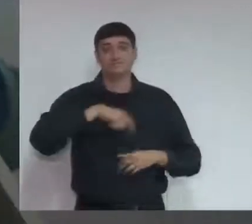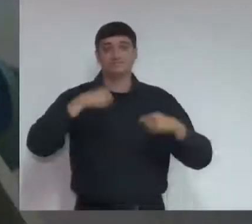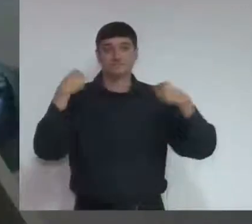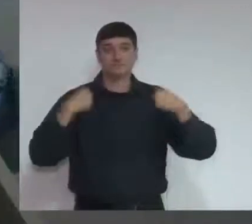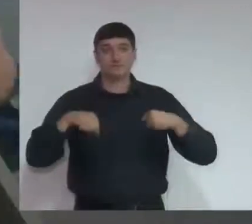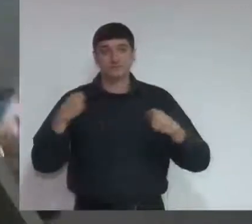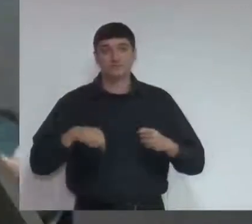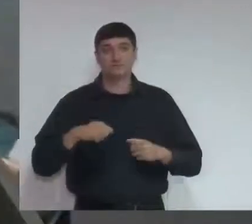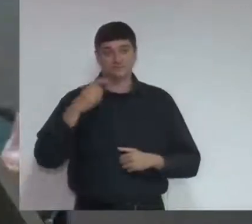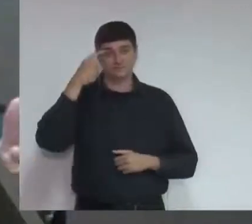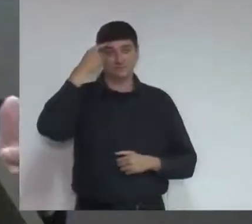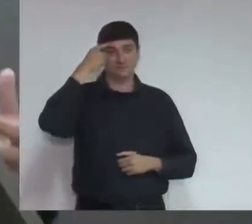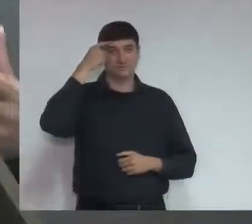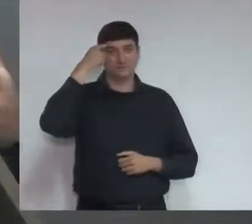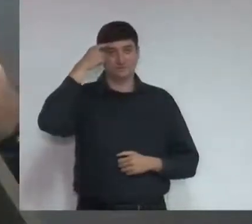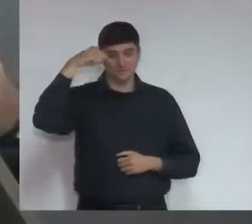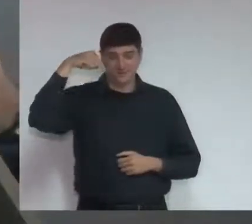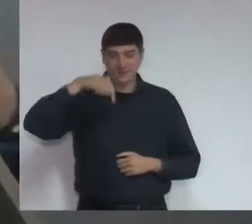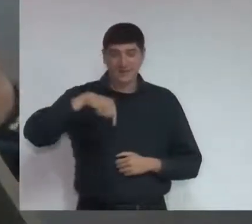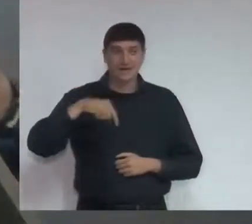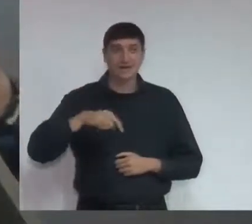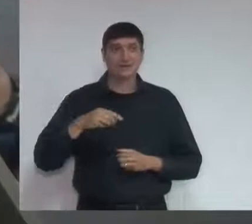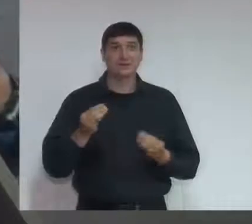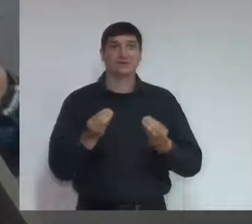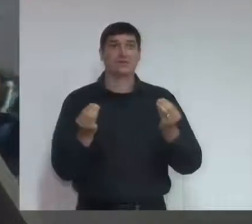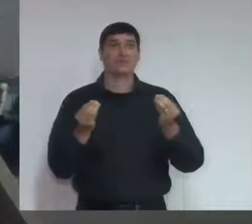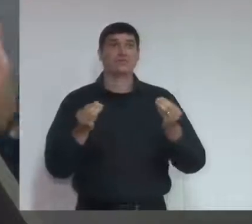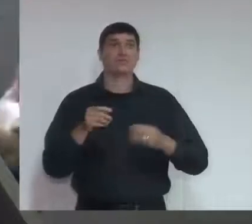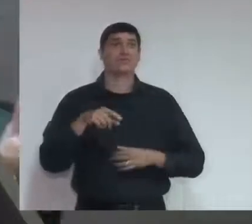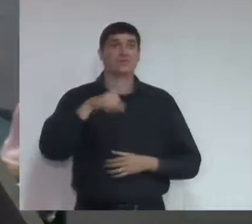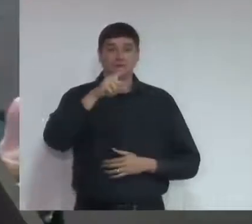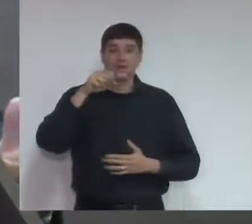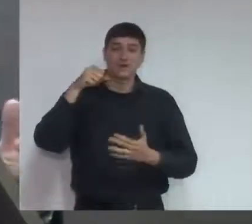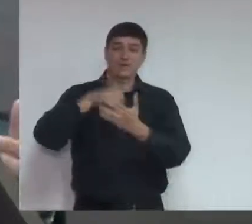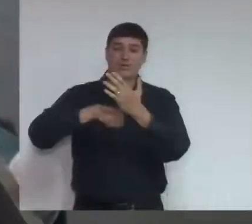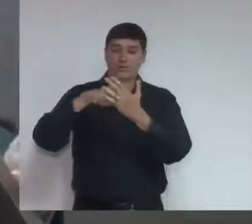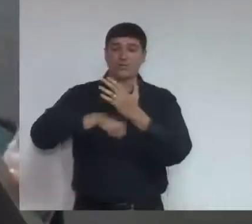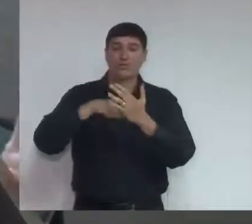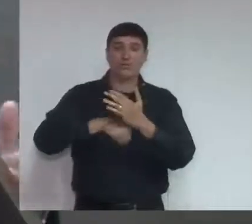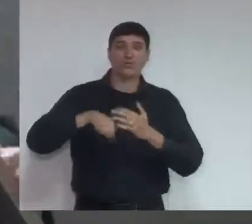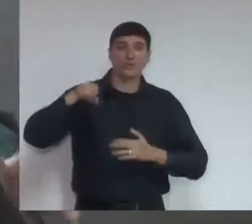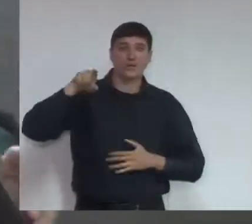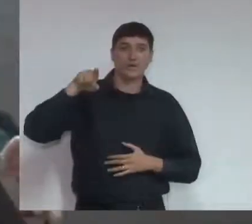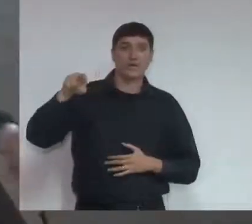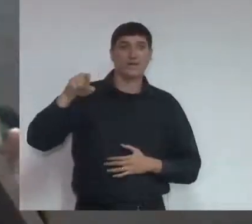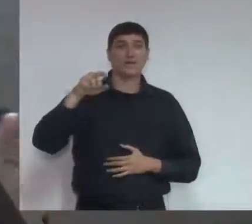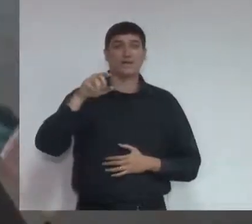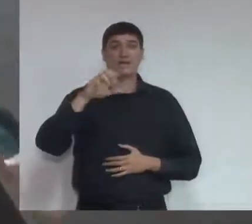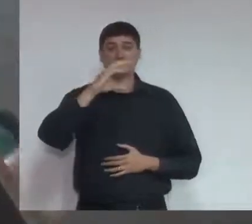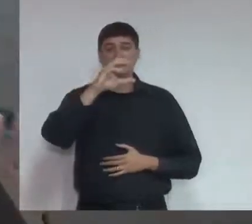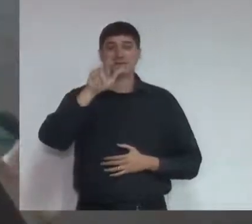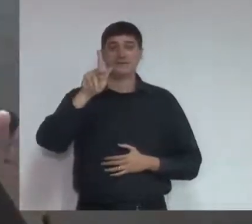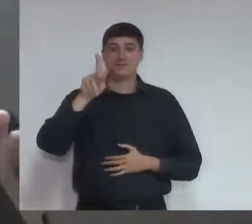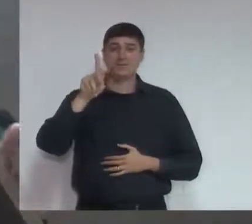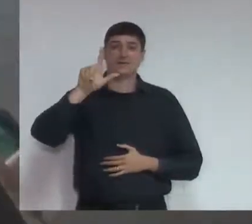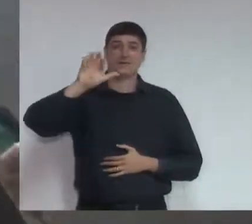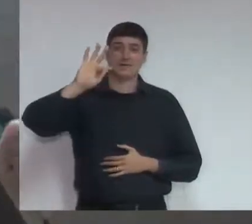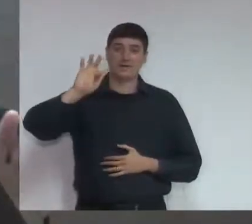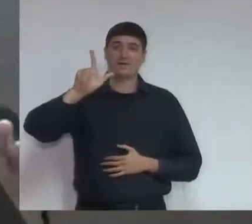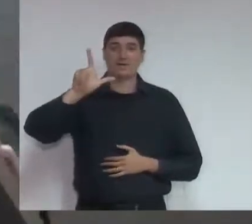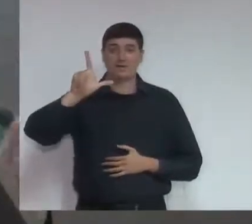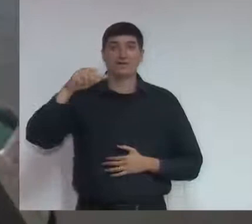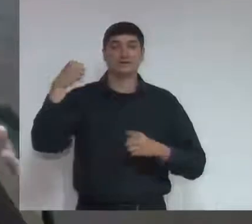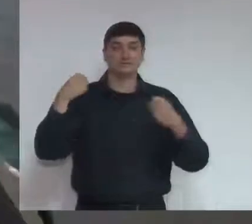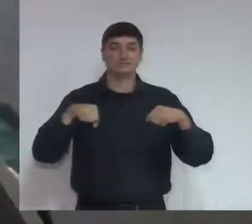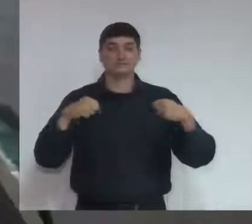Legislativo, pensar maneiras para a gente cobrar da concessionária uma ação mais efetiva. Não é só uma curiosidade, ali